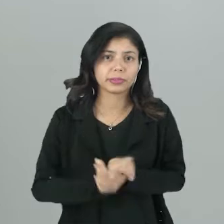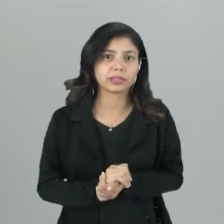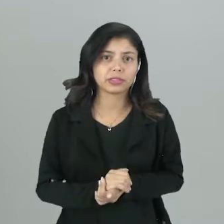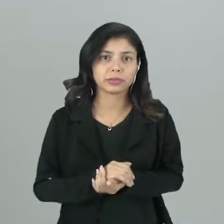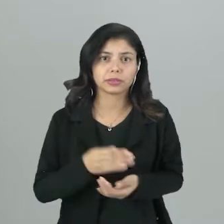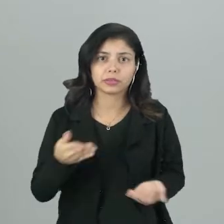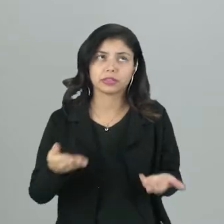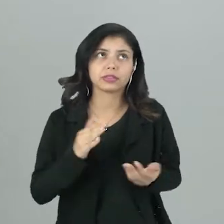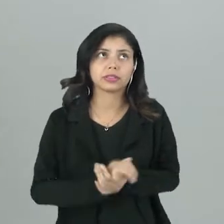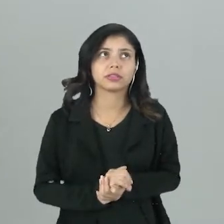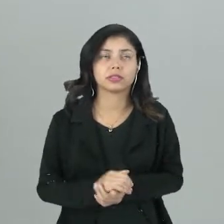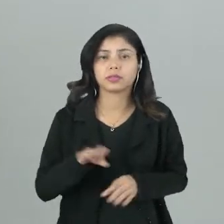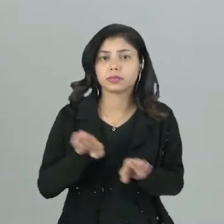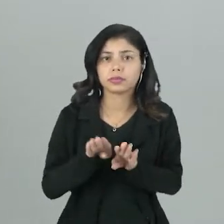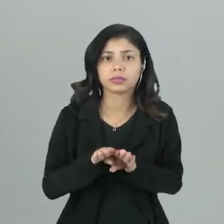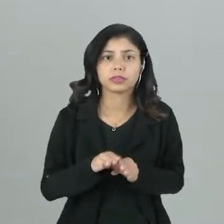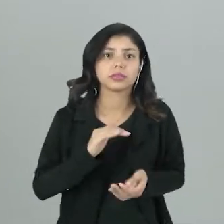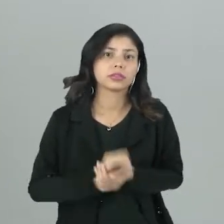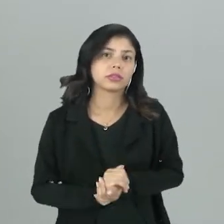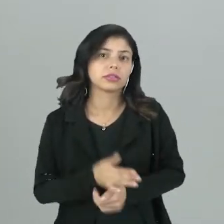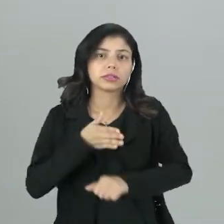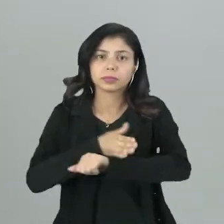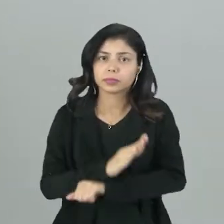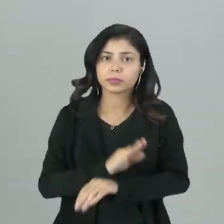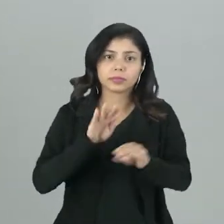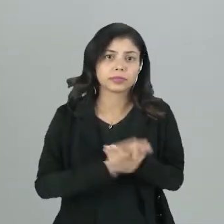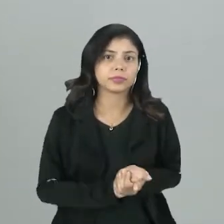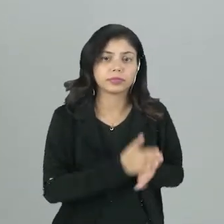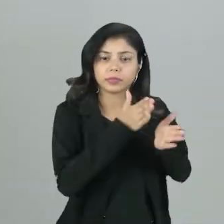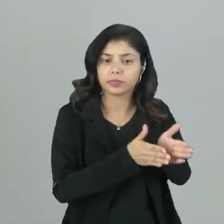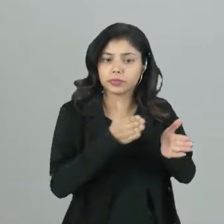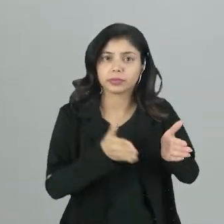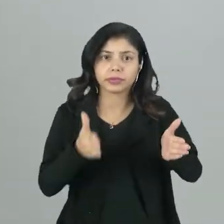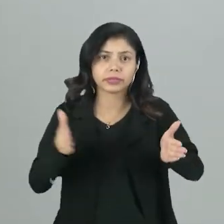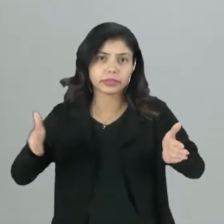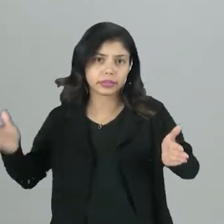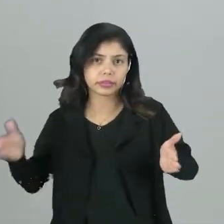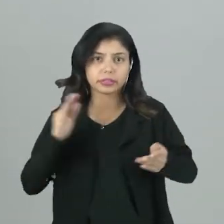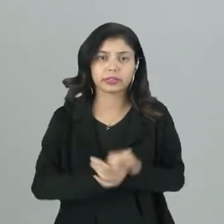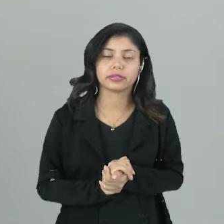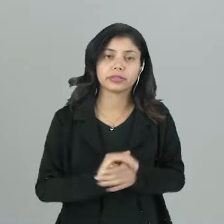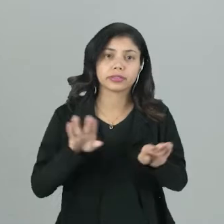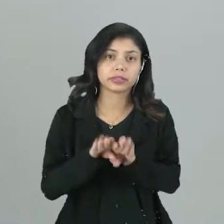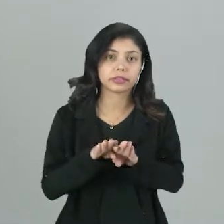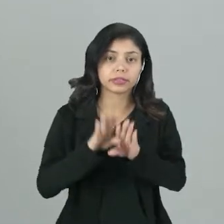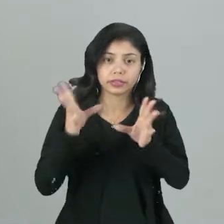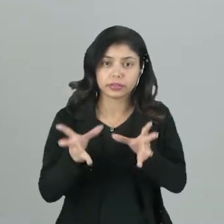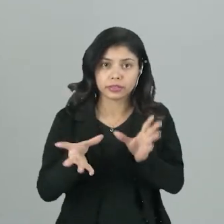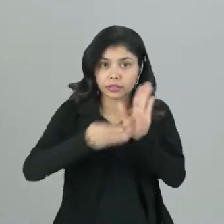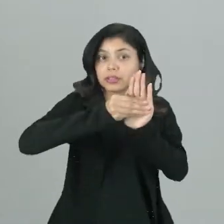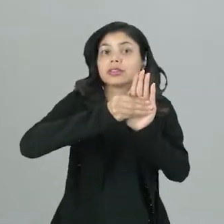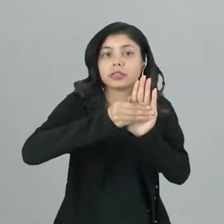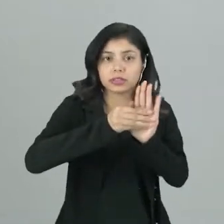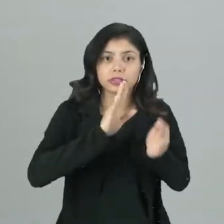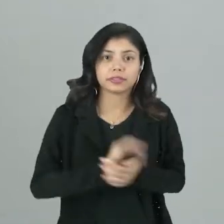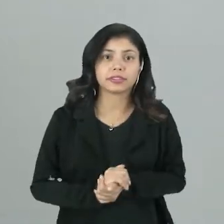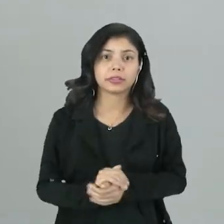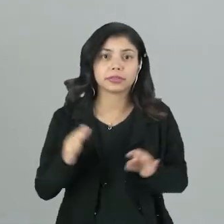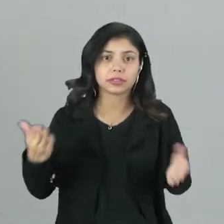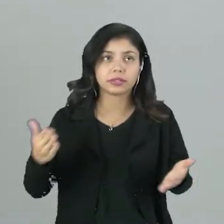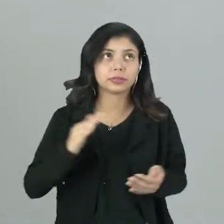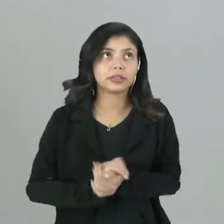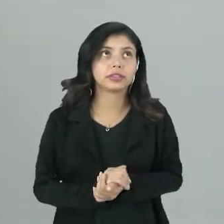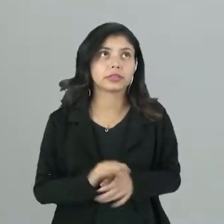uma sedentarização, certo? O homem vai passar a se fixar em locais e a partir desse